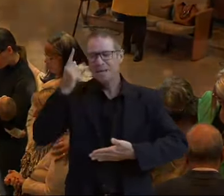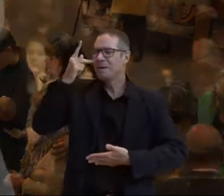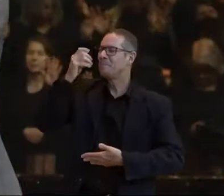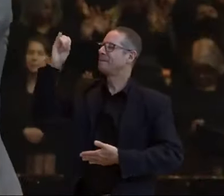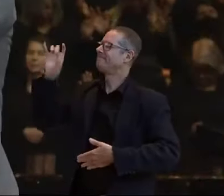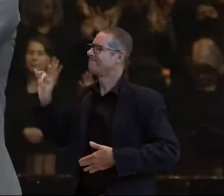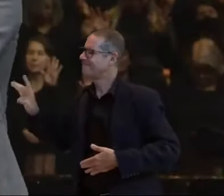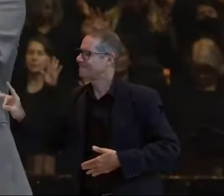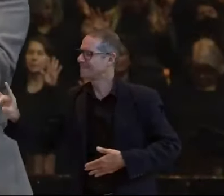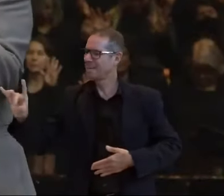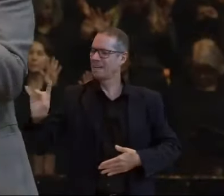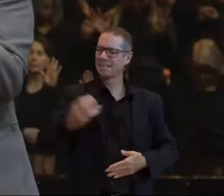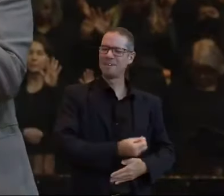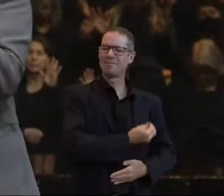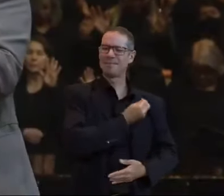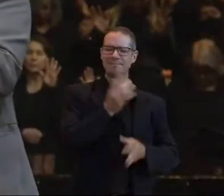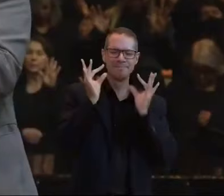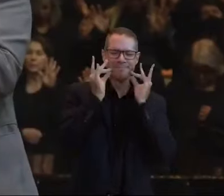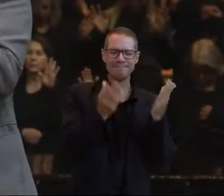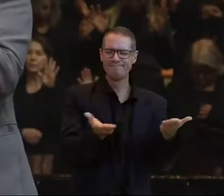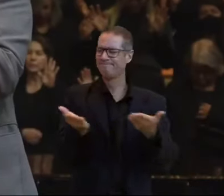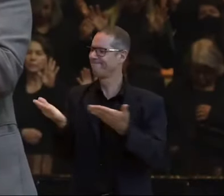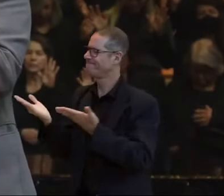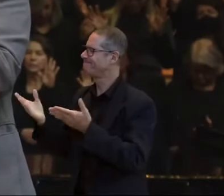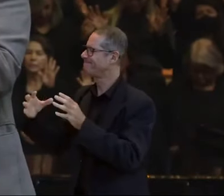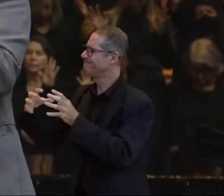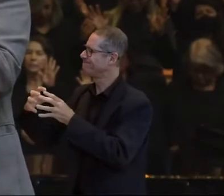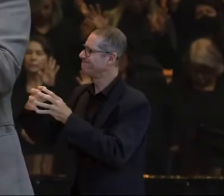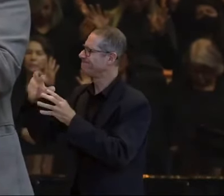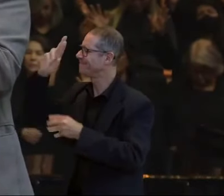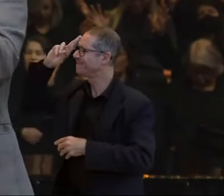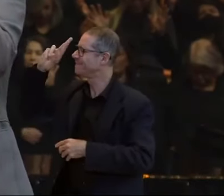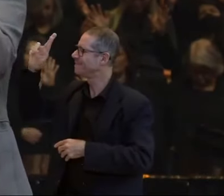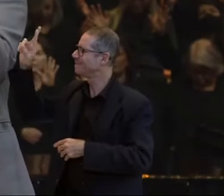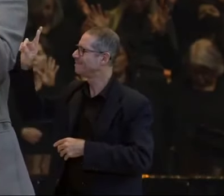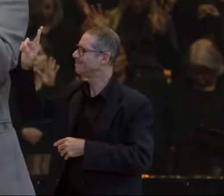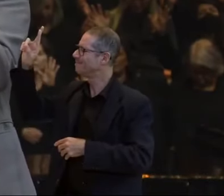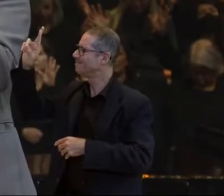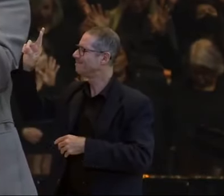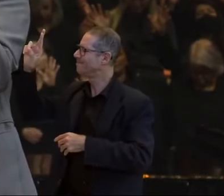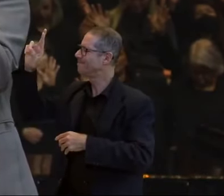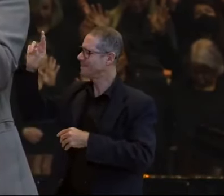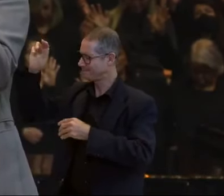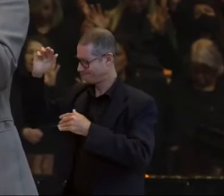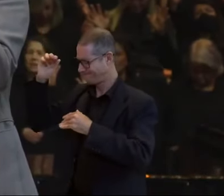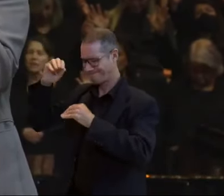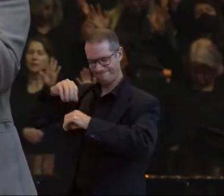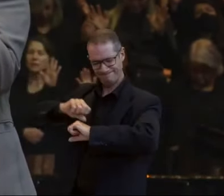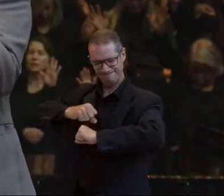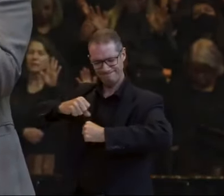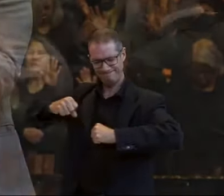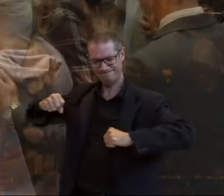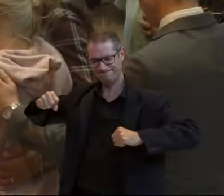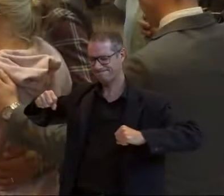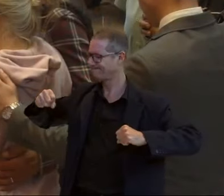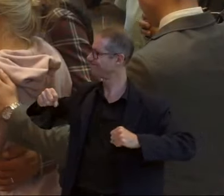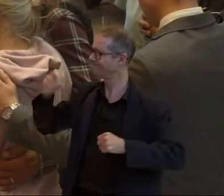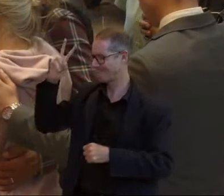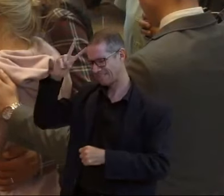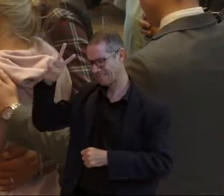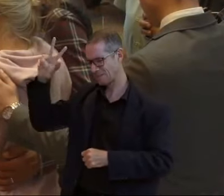sobre cada uma das vidas que estão aqui, que o Senhor seja engrandecido e que a